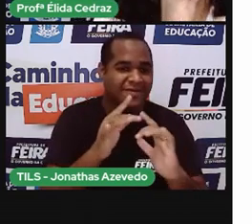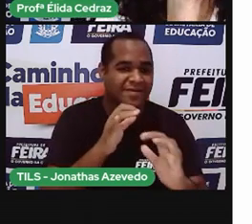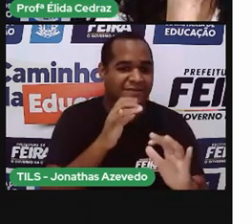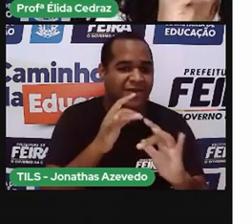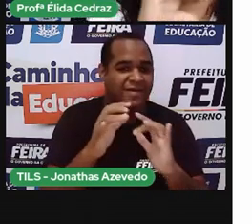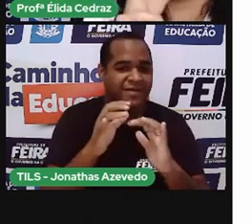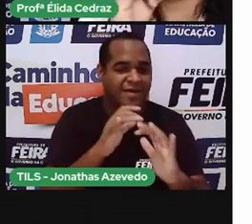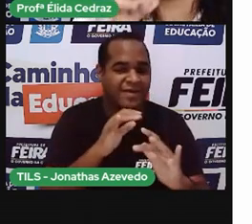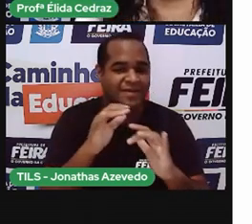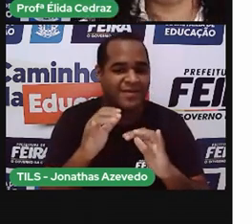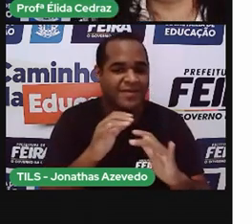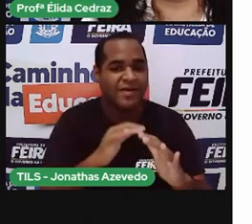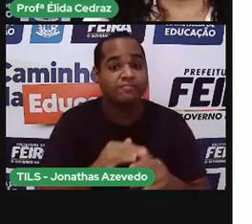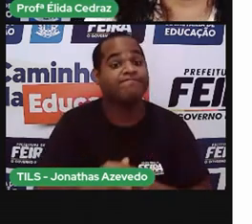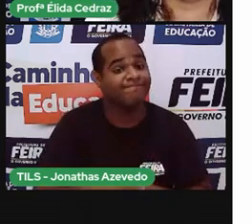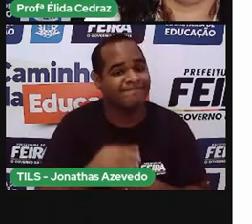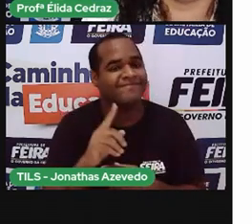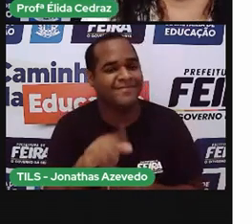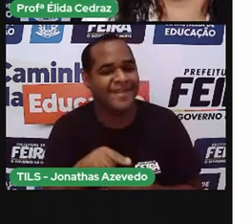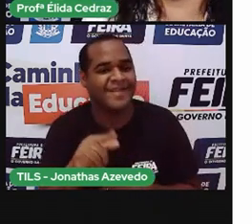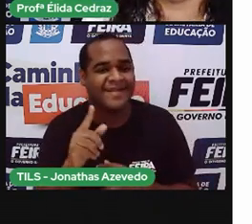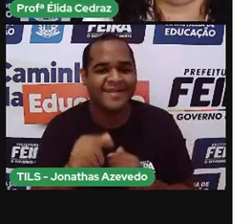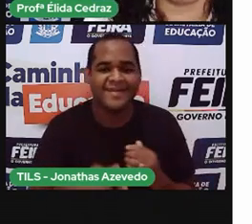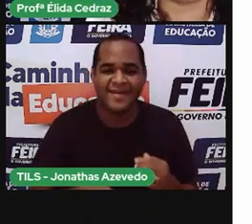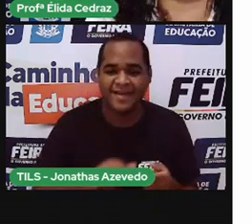um pifarito, ai